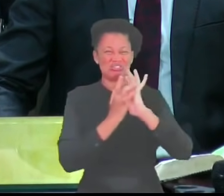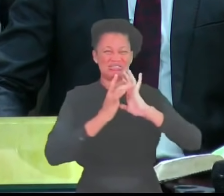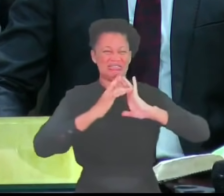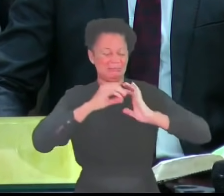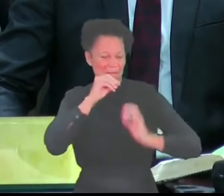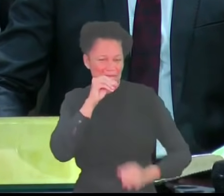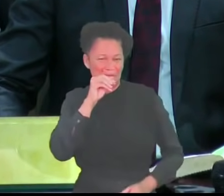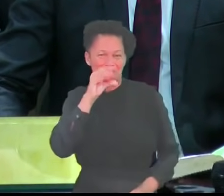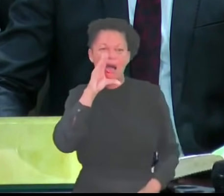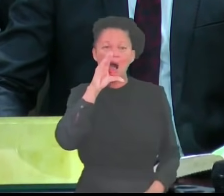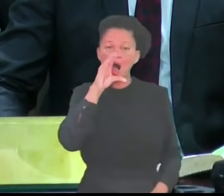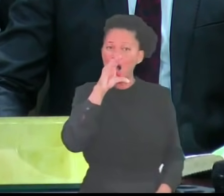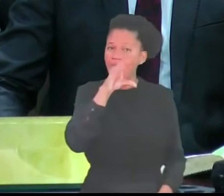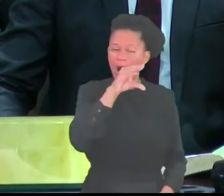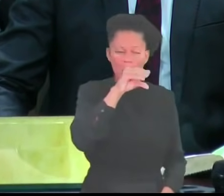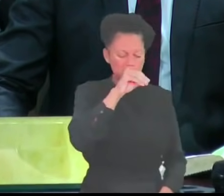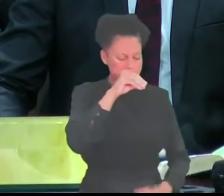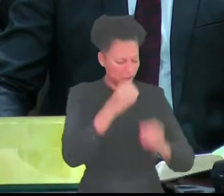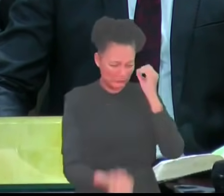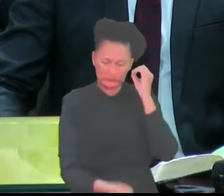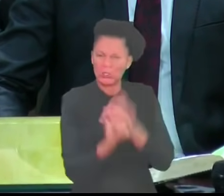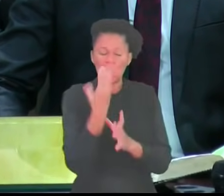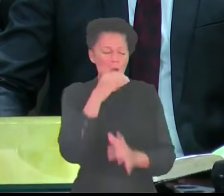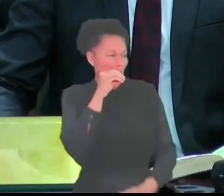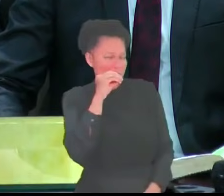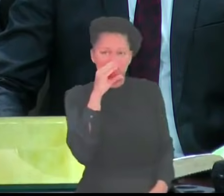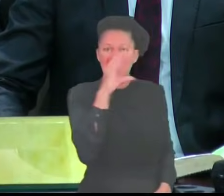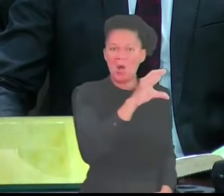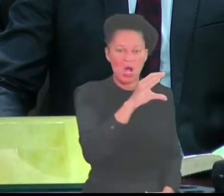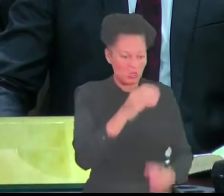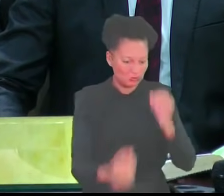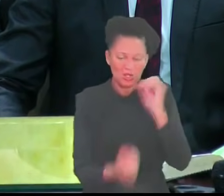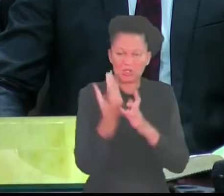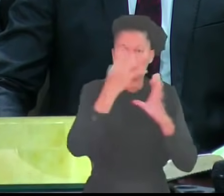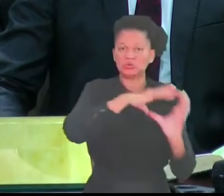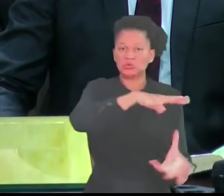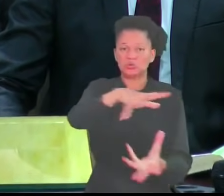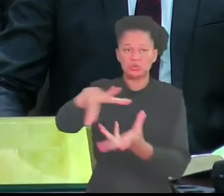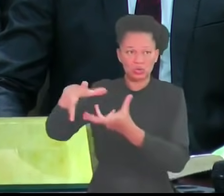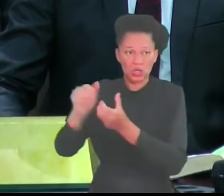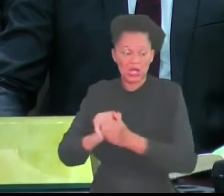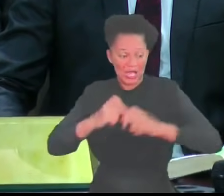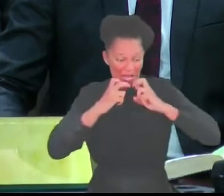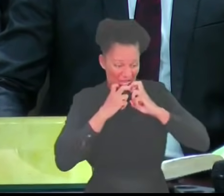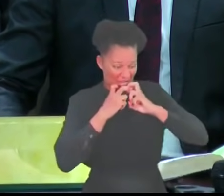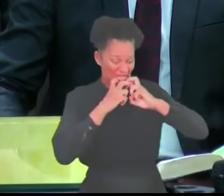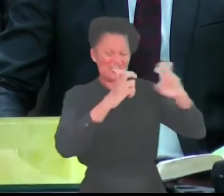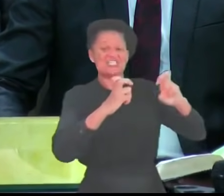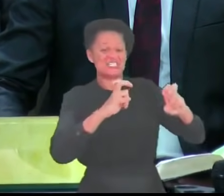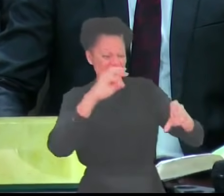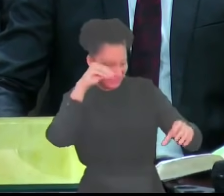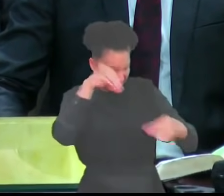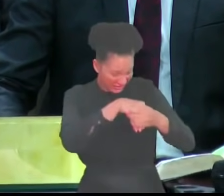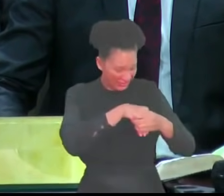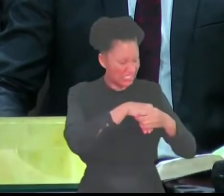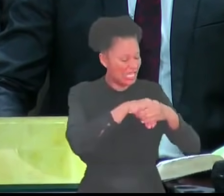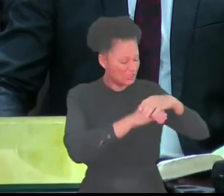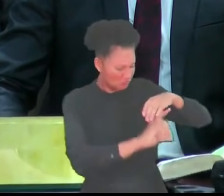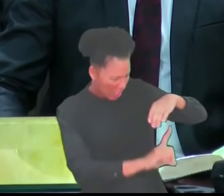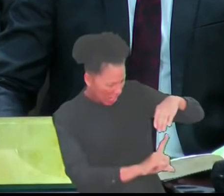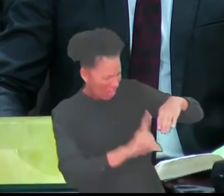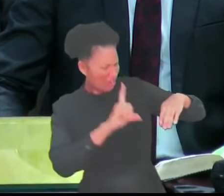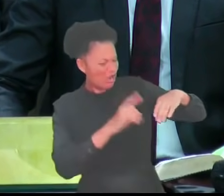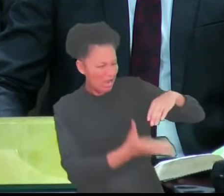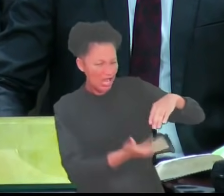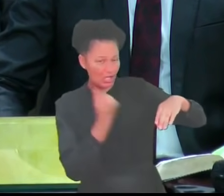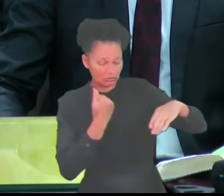de Criador. A boca de Criador do universo. Grita para dentro do túmulo: Lázaro!